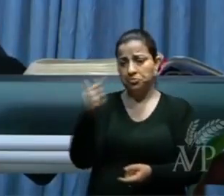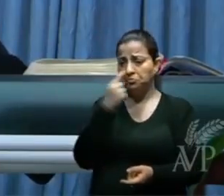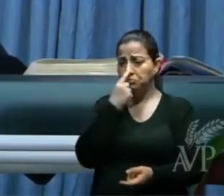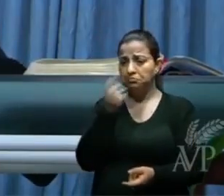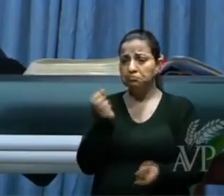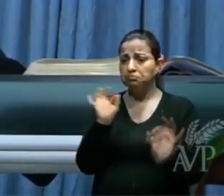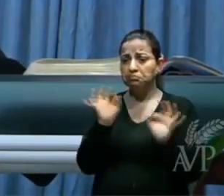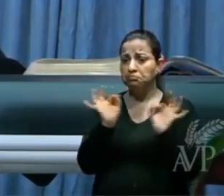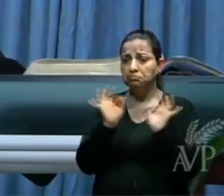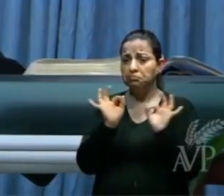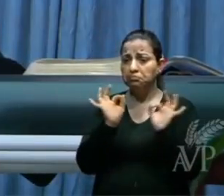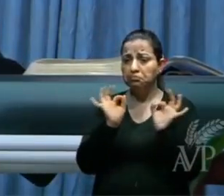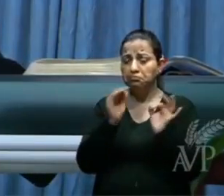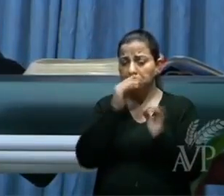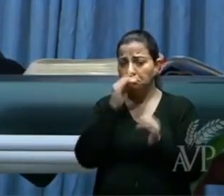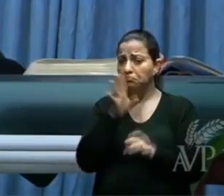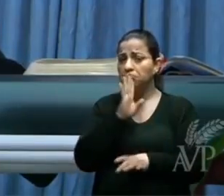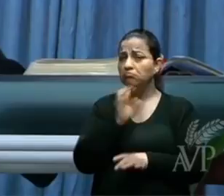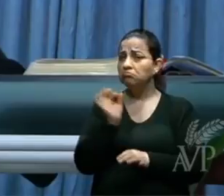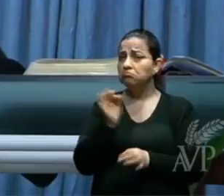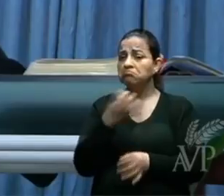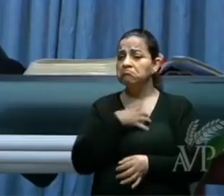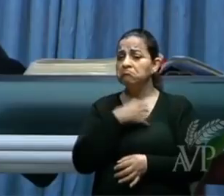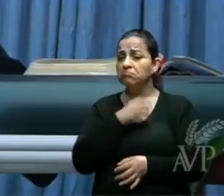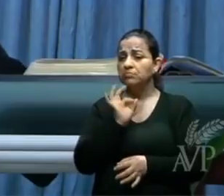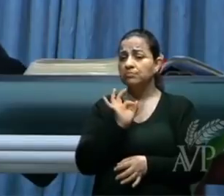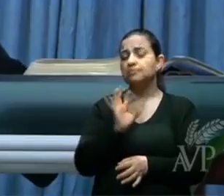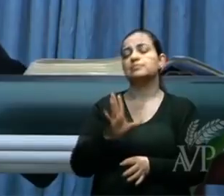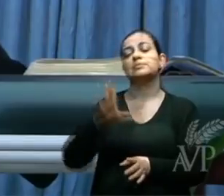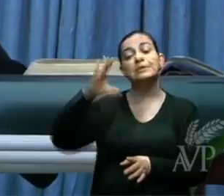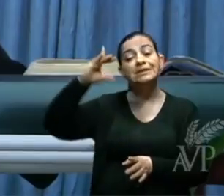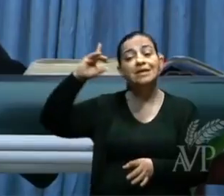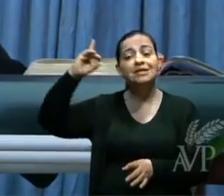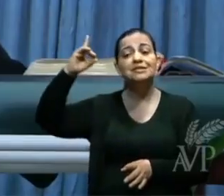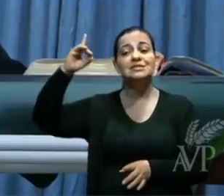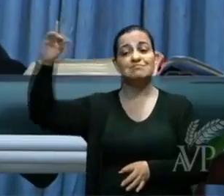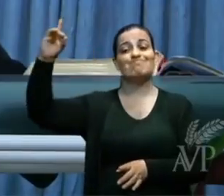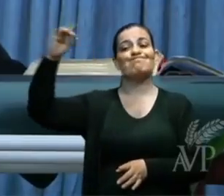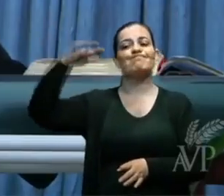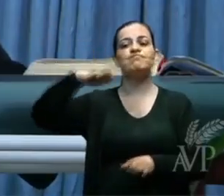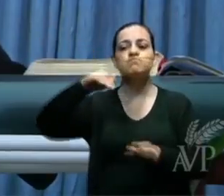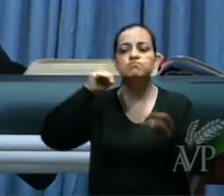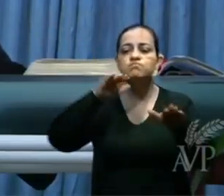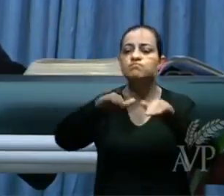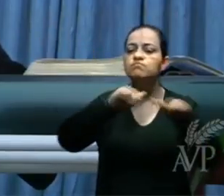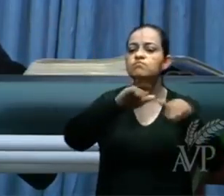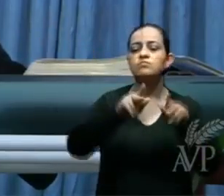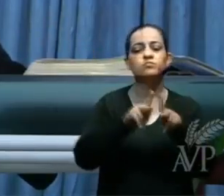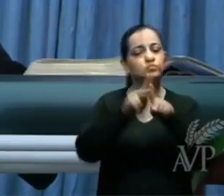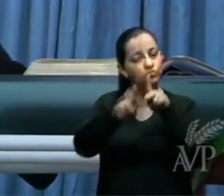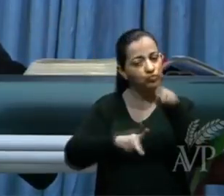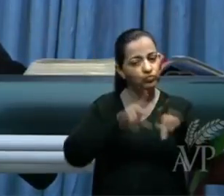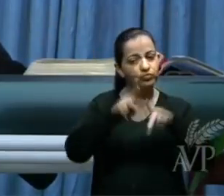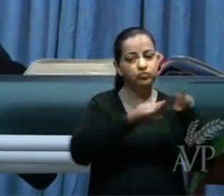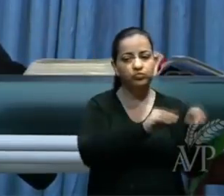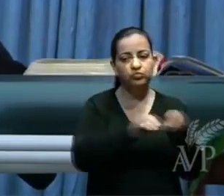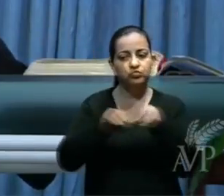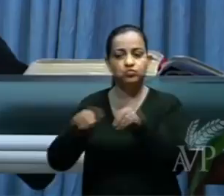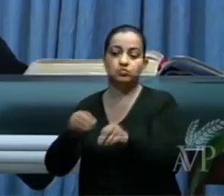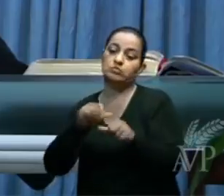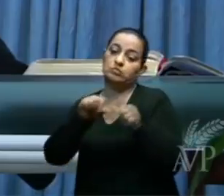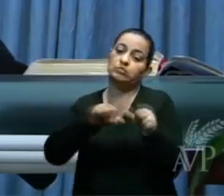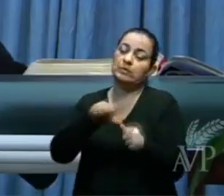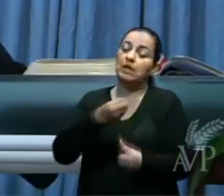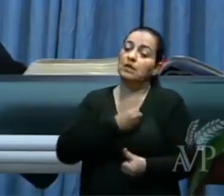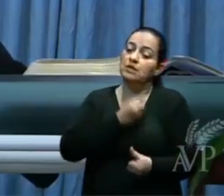não tem perde é deus chamando o seu povo para a mensagem não